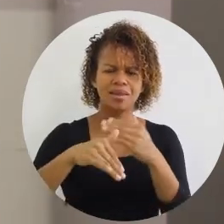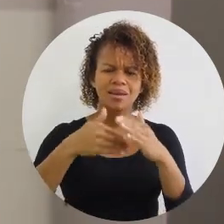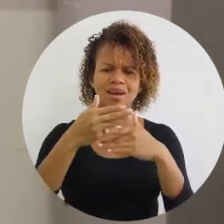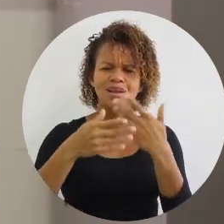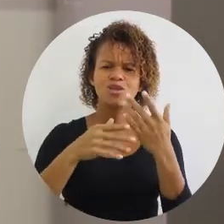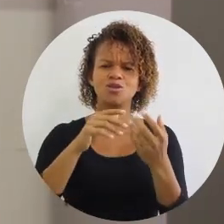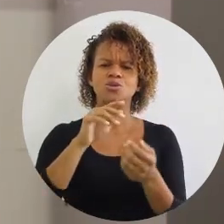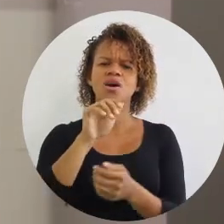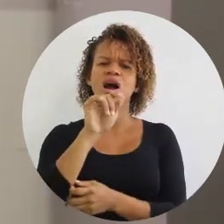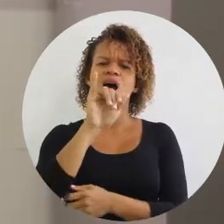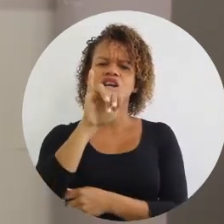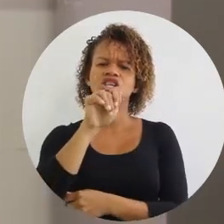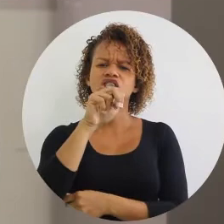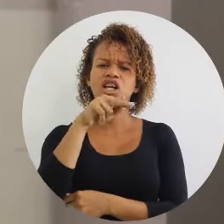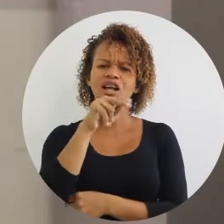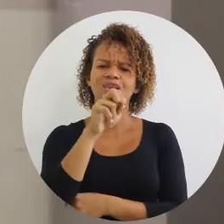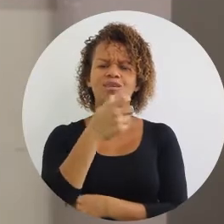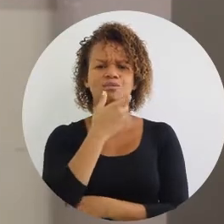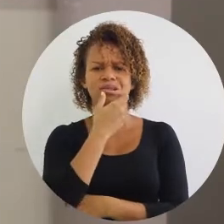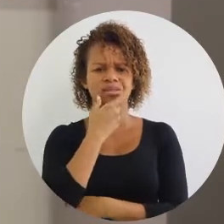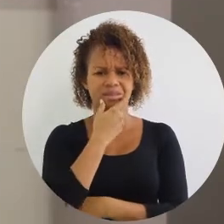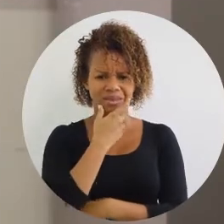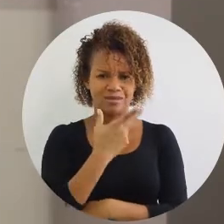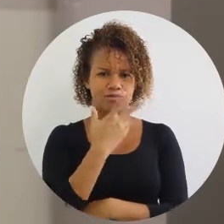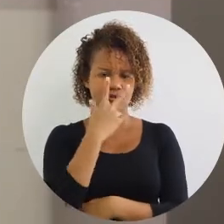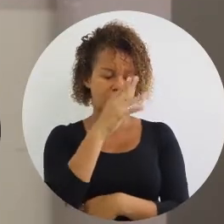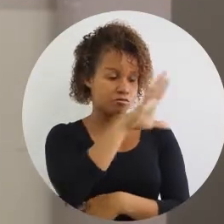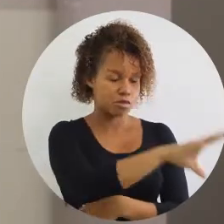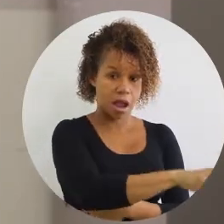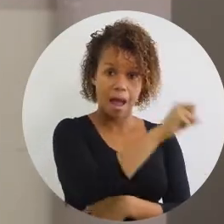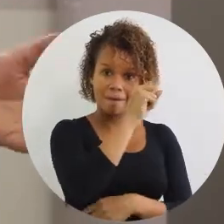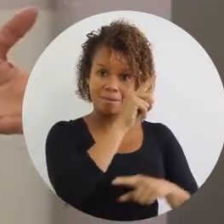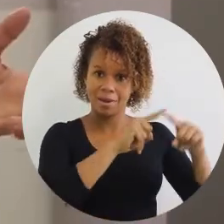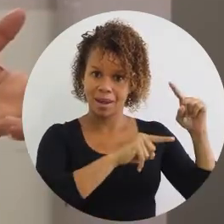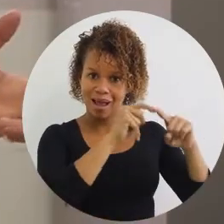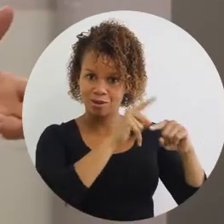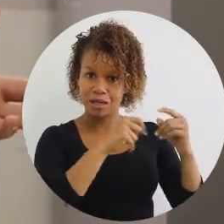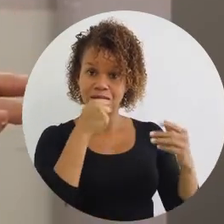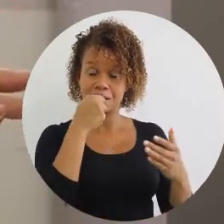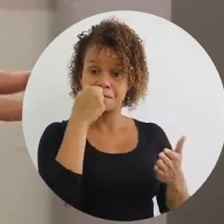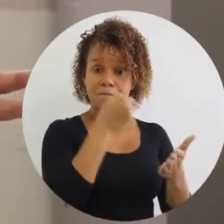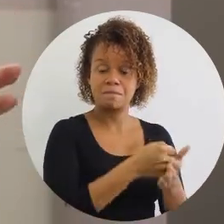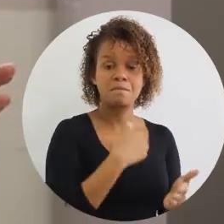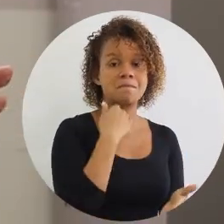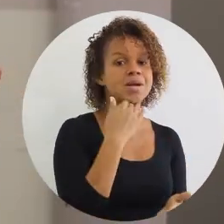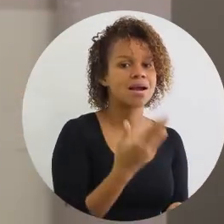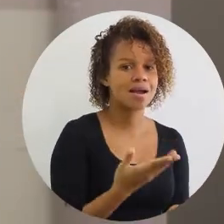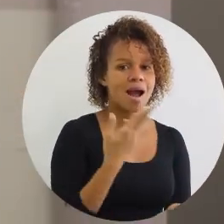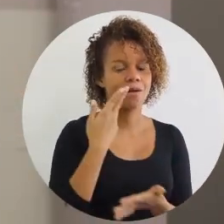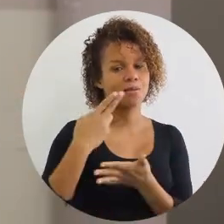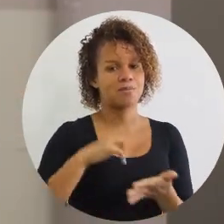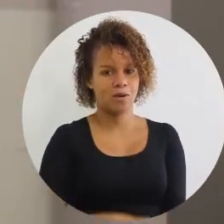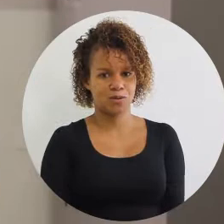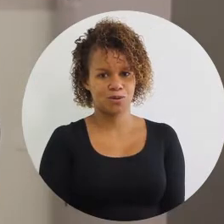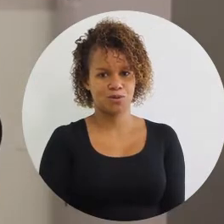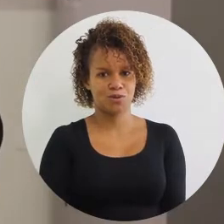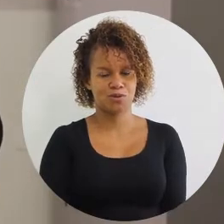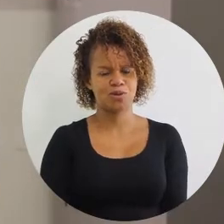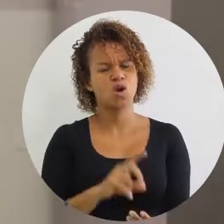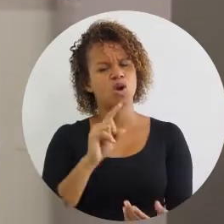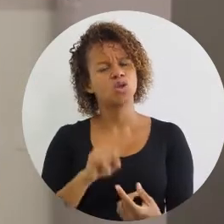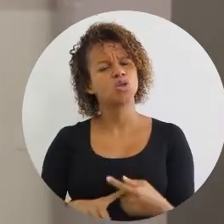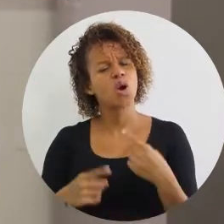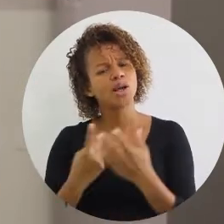aduaneiro? Para você retirar uma mercadoria do porto, do aeroporto, sem pagar os impostos, só